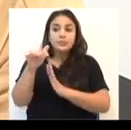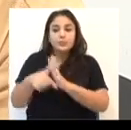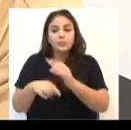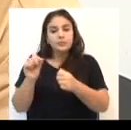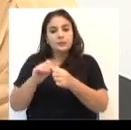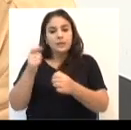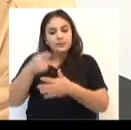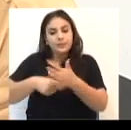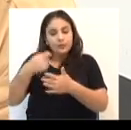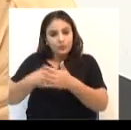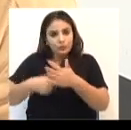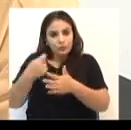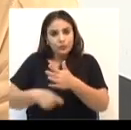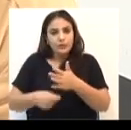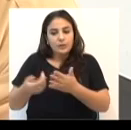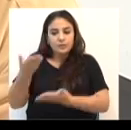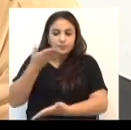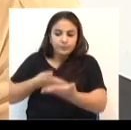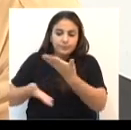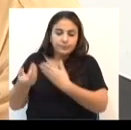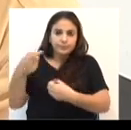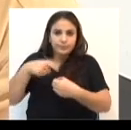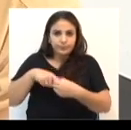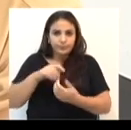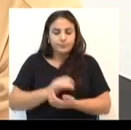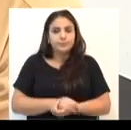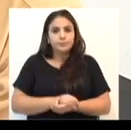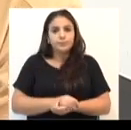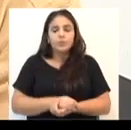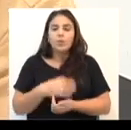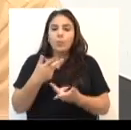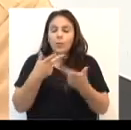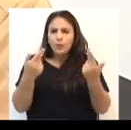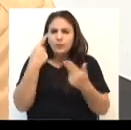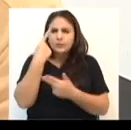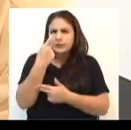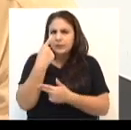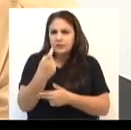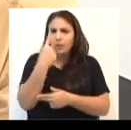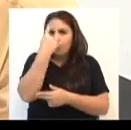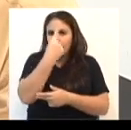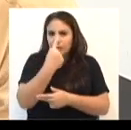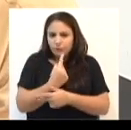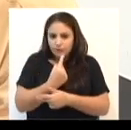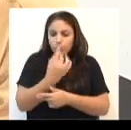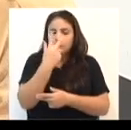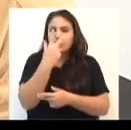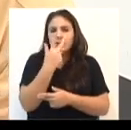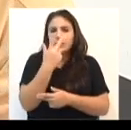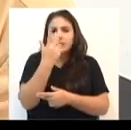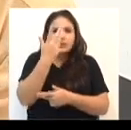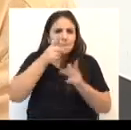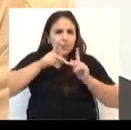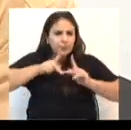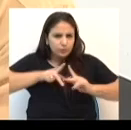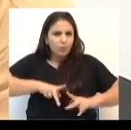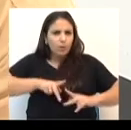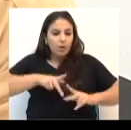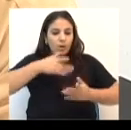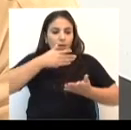de ressocialização. Porque tem uma coisa interessante, a personalidade da pessoa,